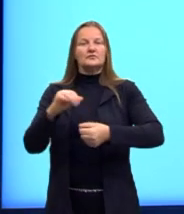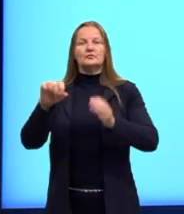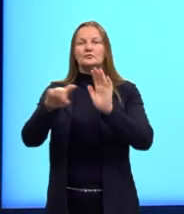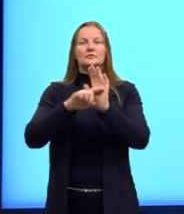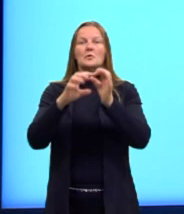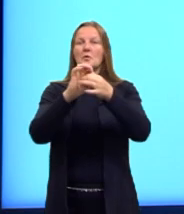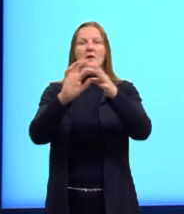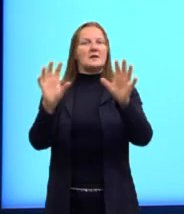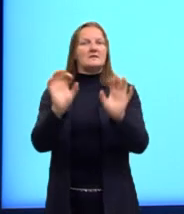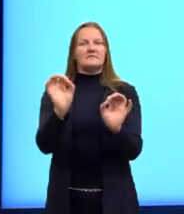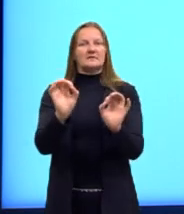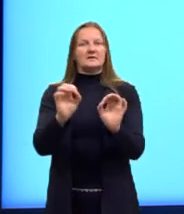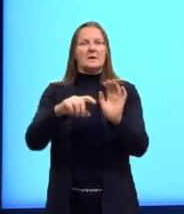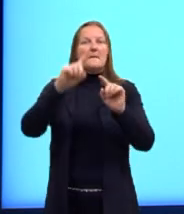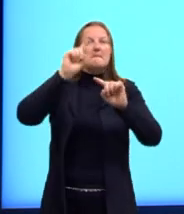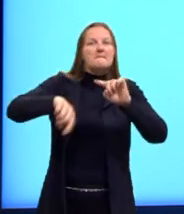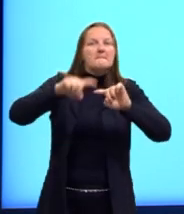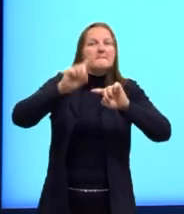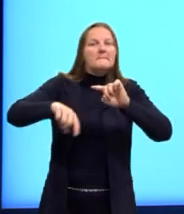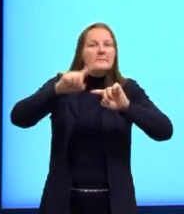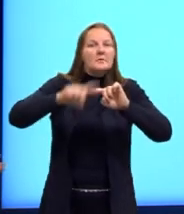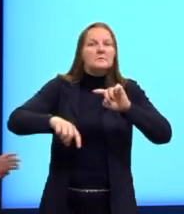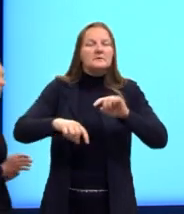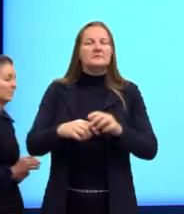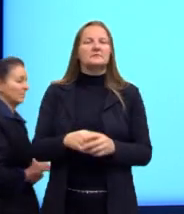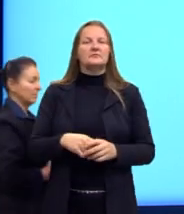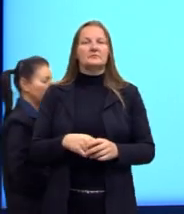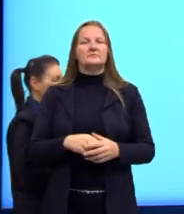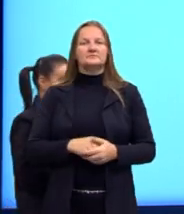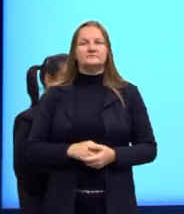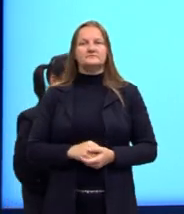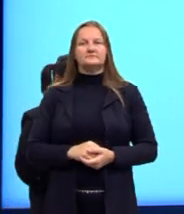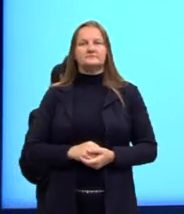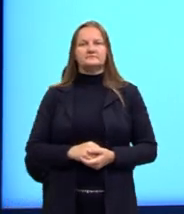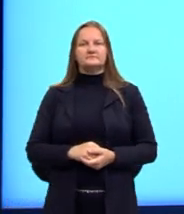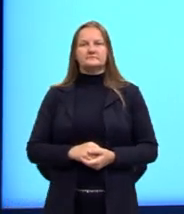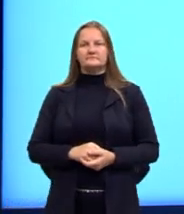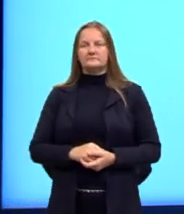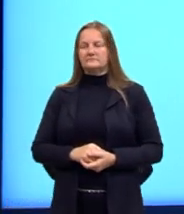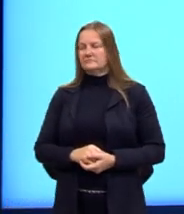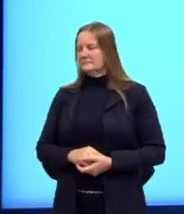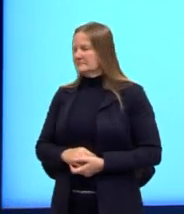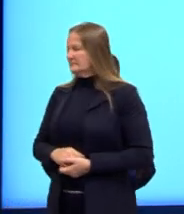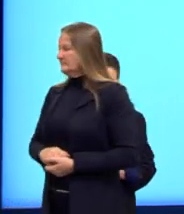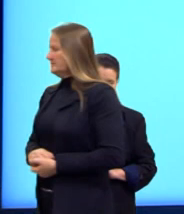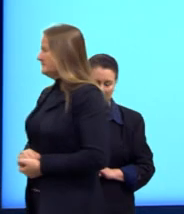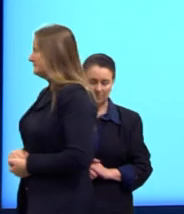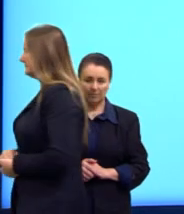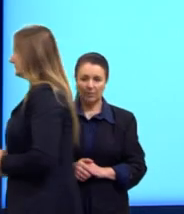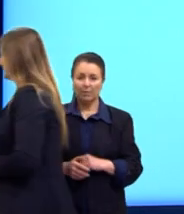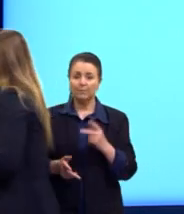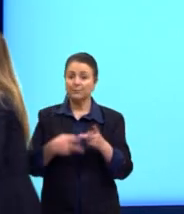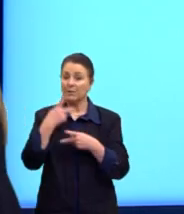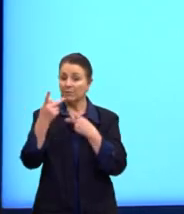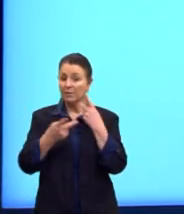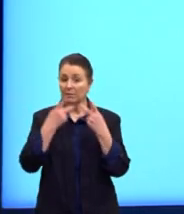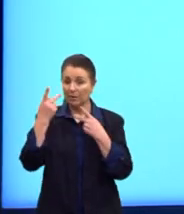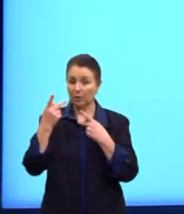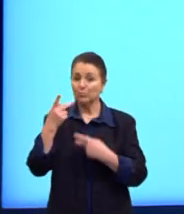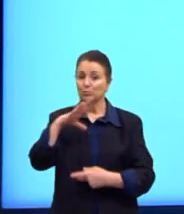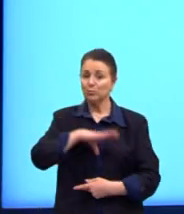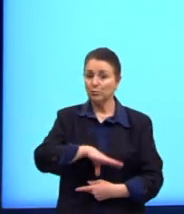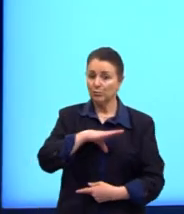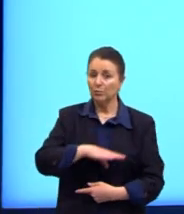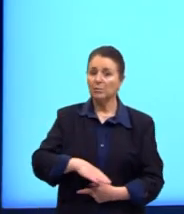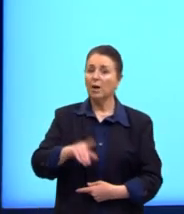não é permitido a vídeos a tantas outras expressões né então que a gente como falantes de língua portuguesa que chama